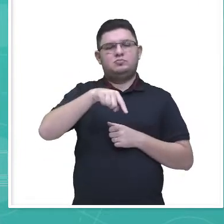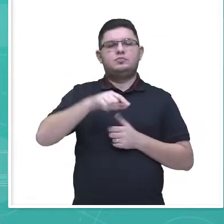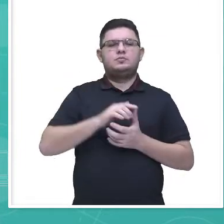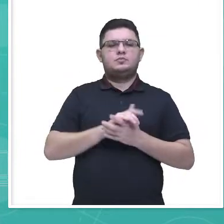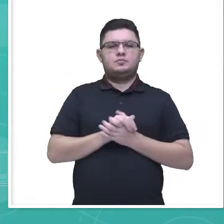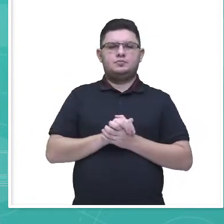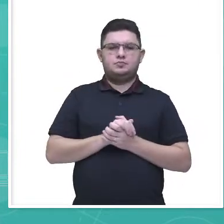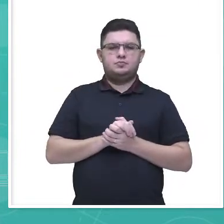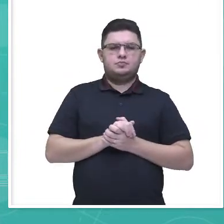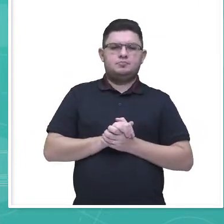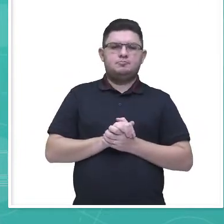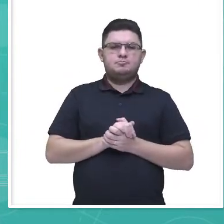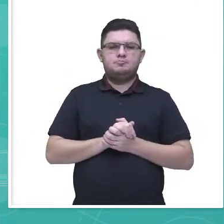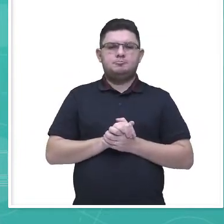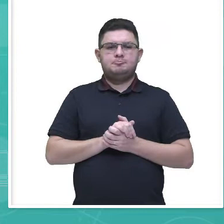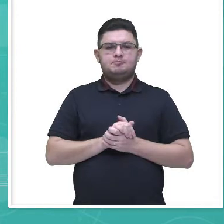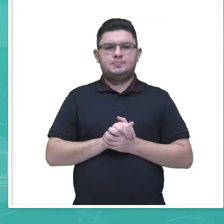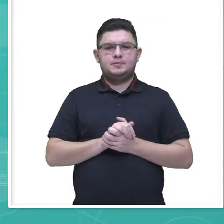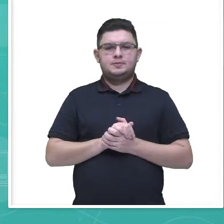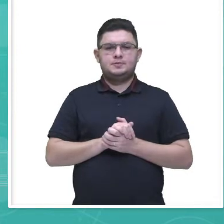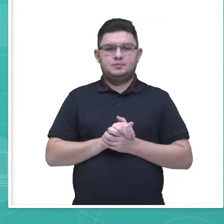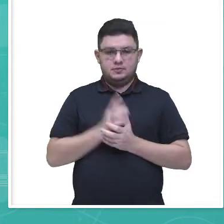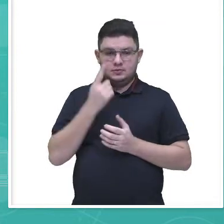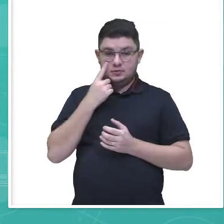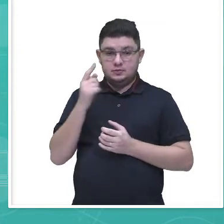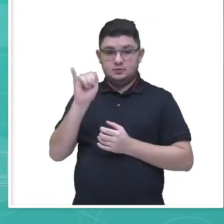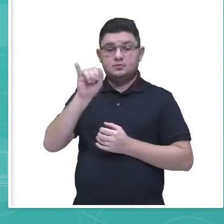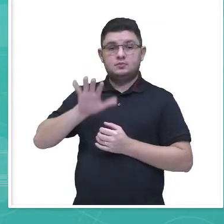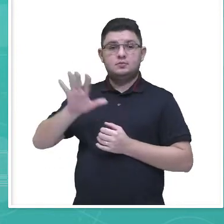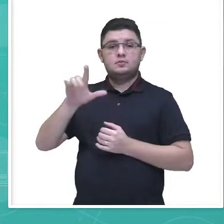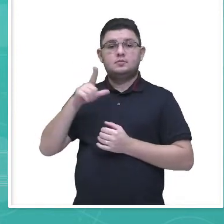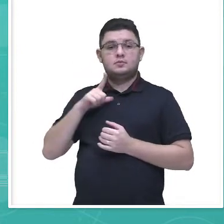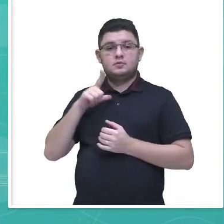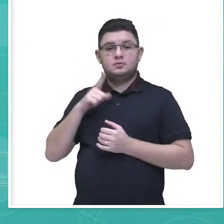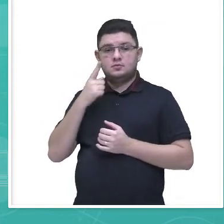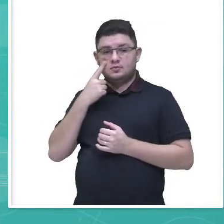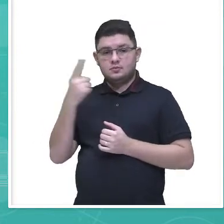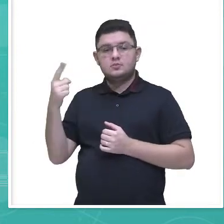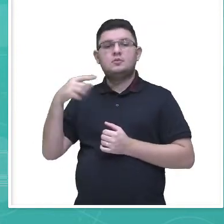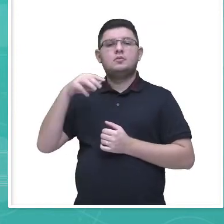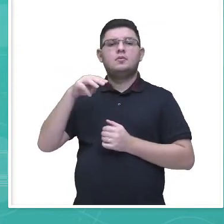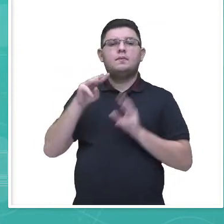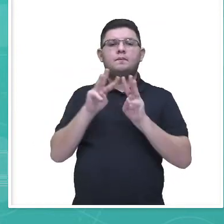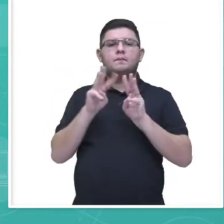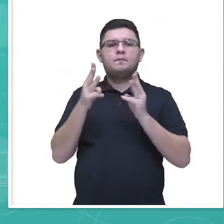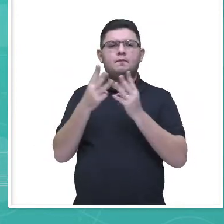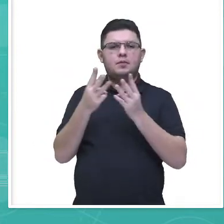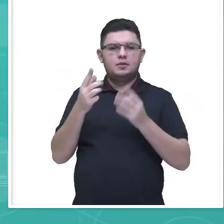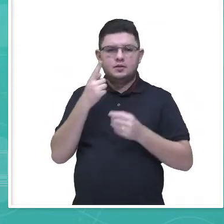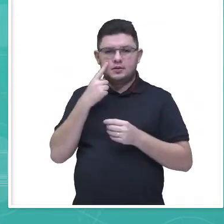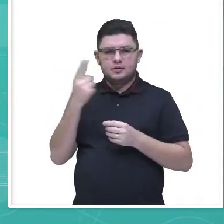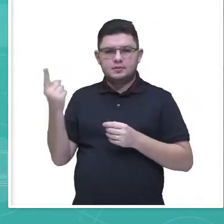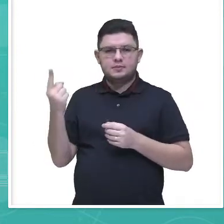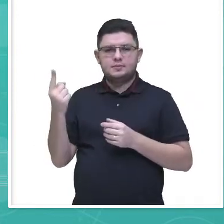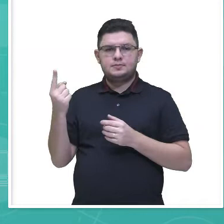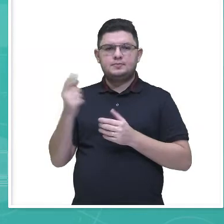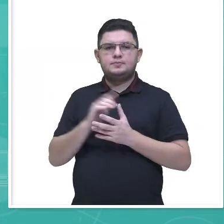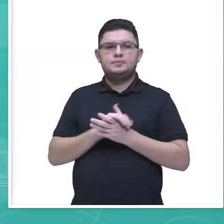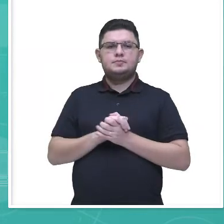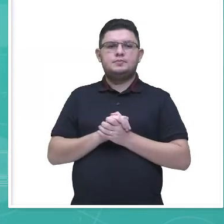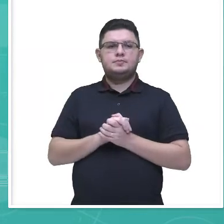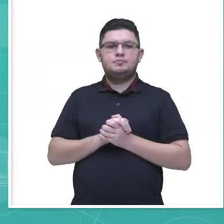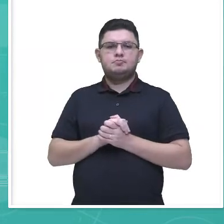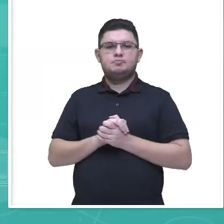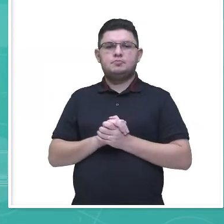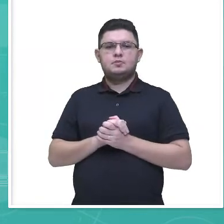lá, a gente tem aí a nossa imagem representando ali o que é matéria, tá? E aí, como é que a gente vai medir, como é que a gente